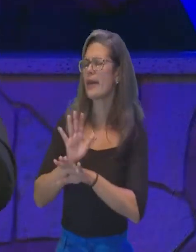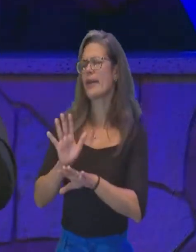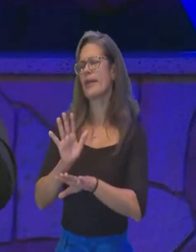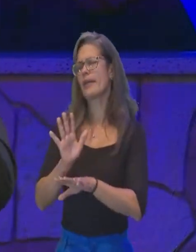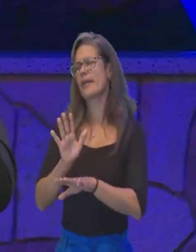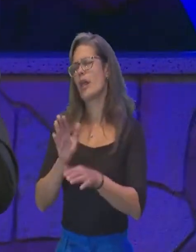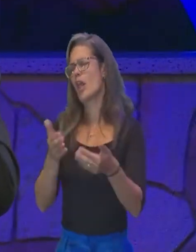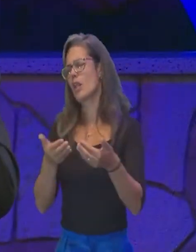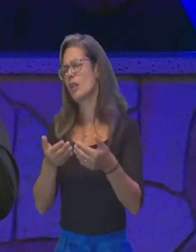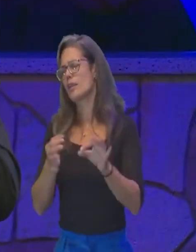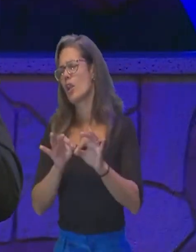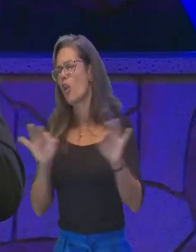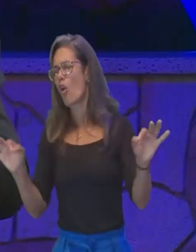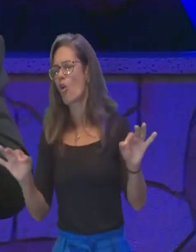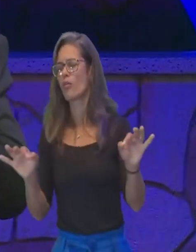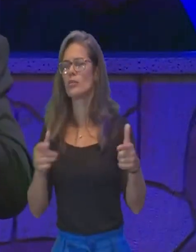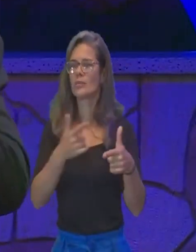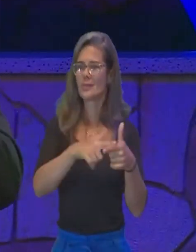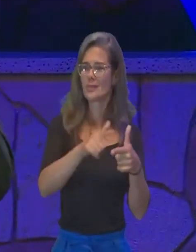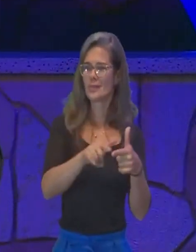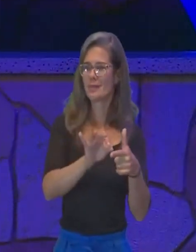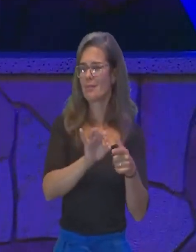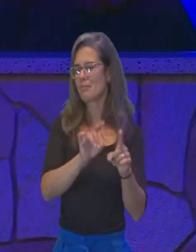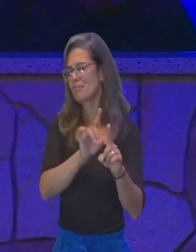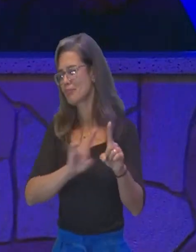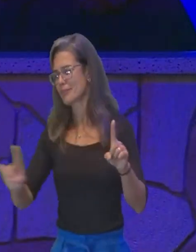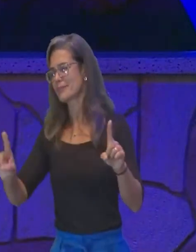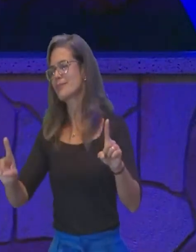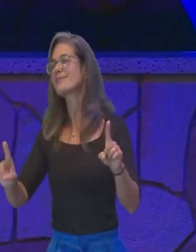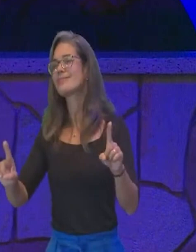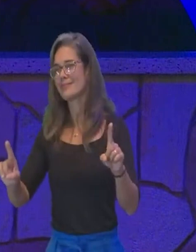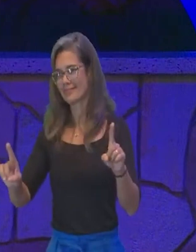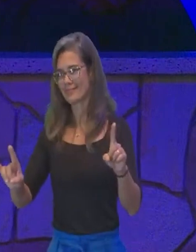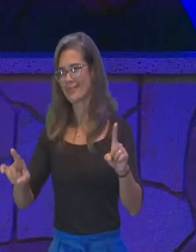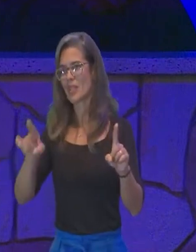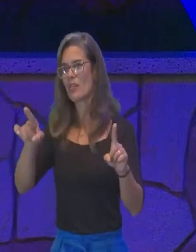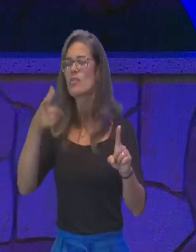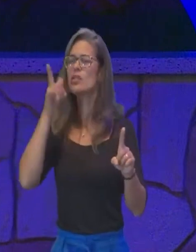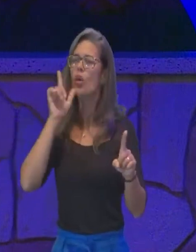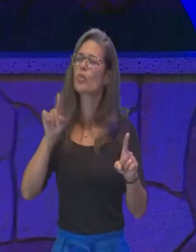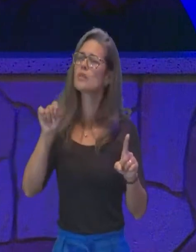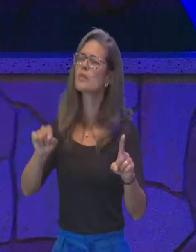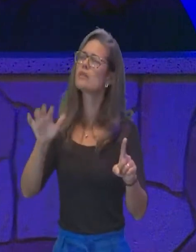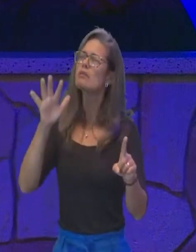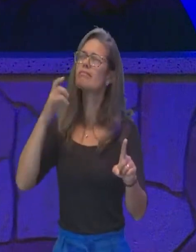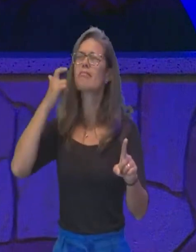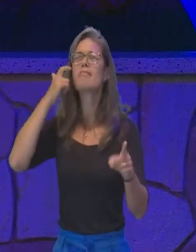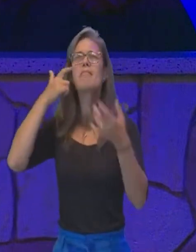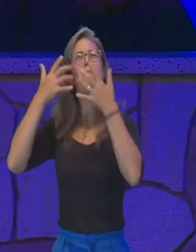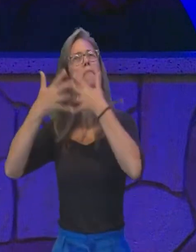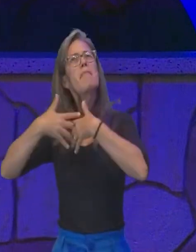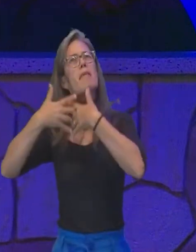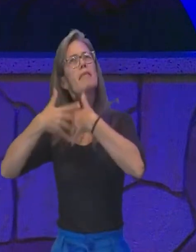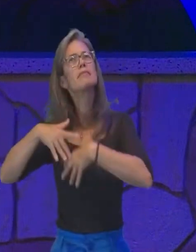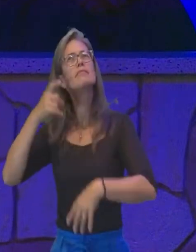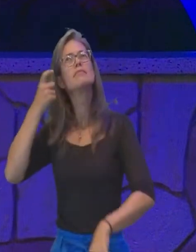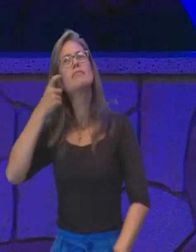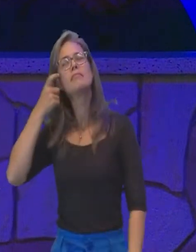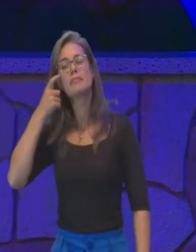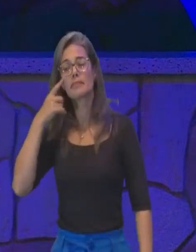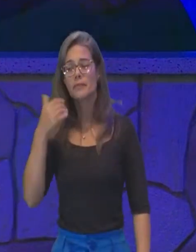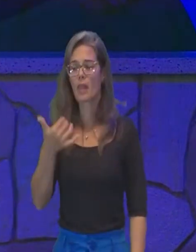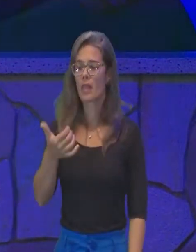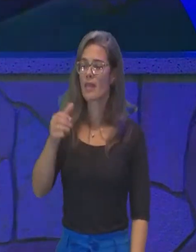poder focá-lo de fora, e desta forma você terá condições de ver de melhor maneira uma alternativa.